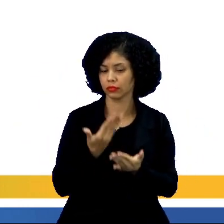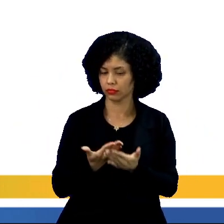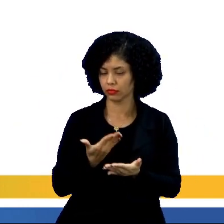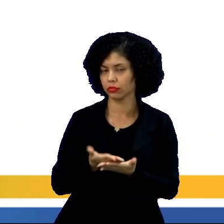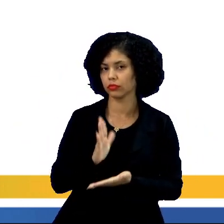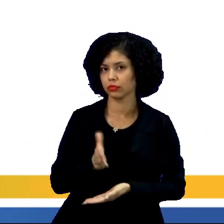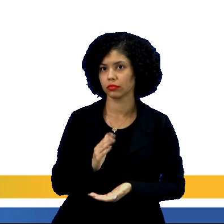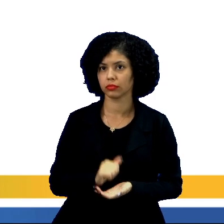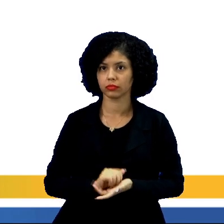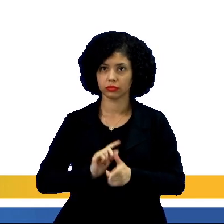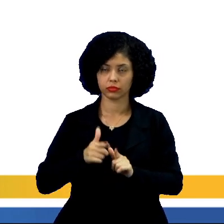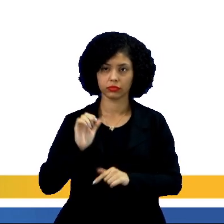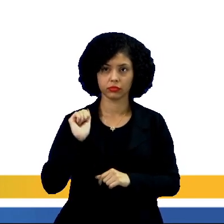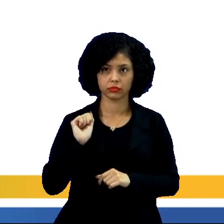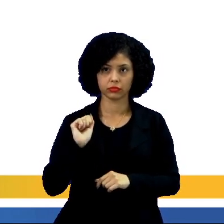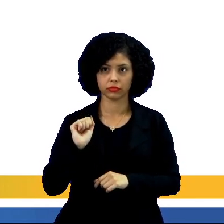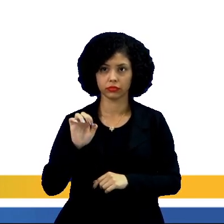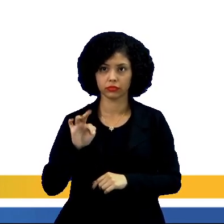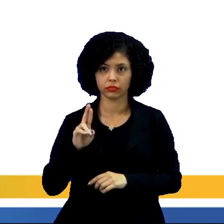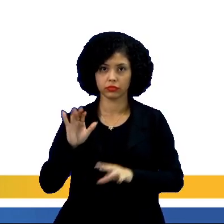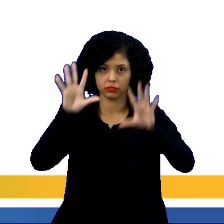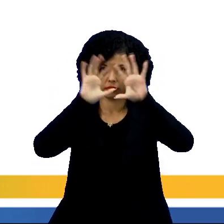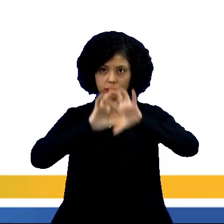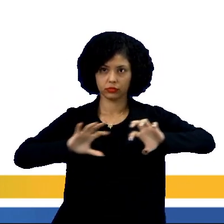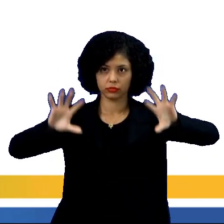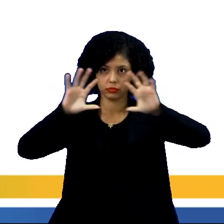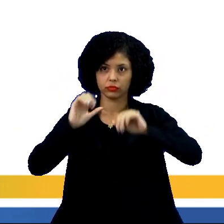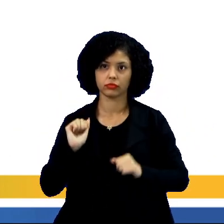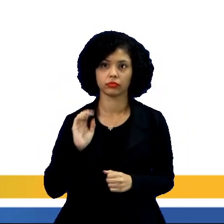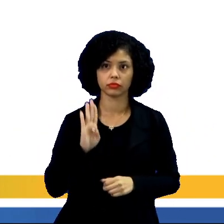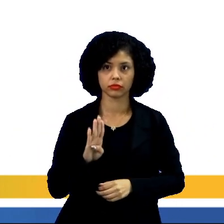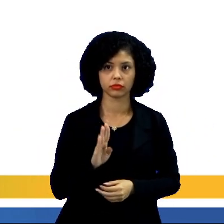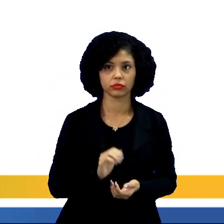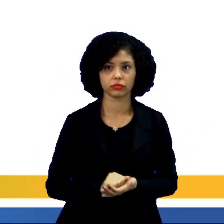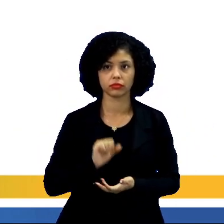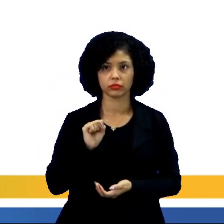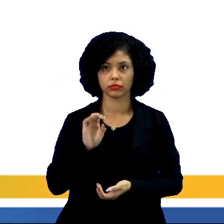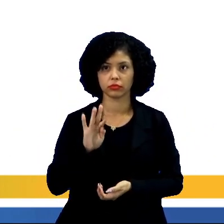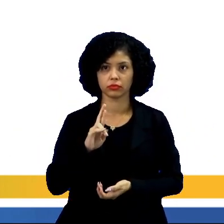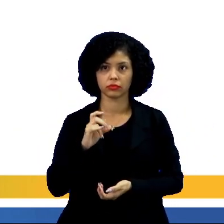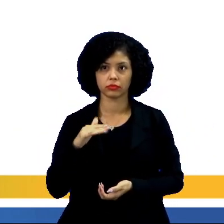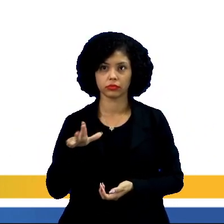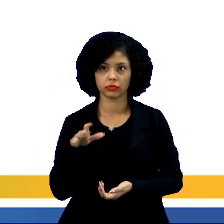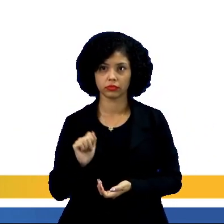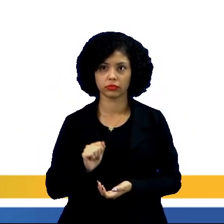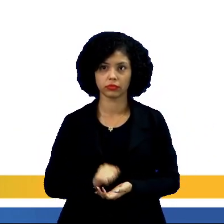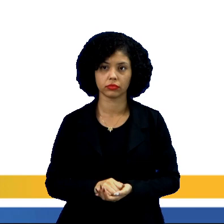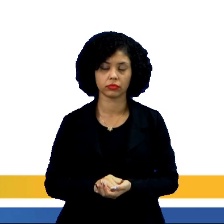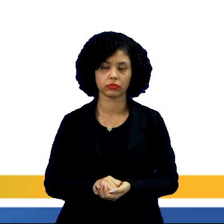estudar isso. Alternativa A é a evaporação. Alternativa B, a